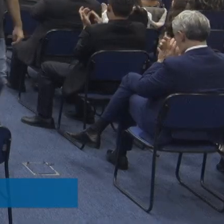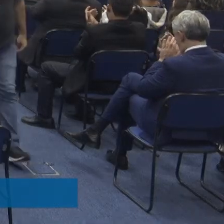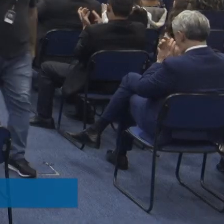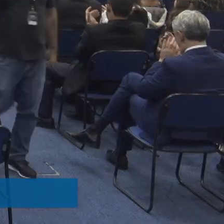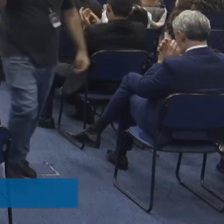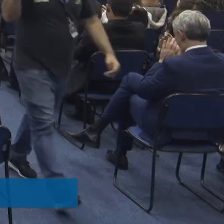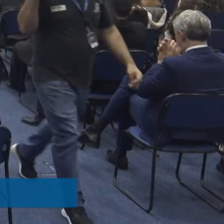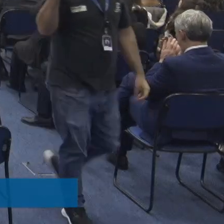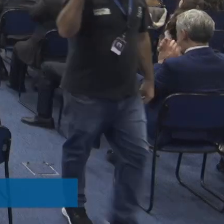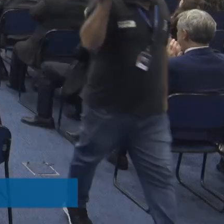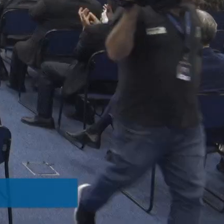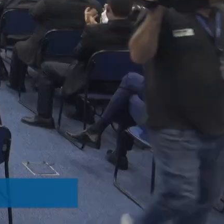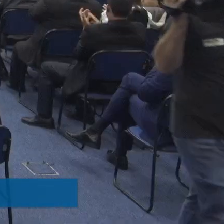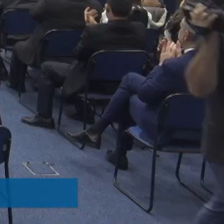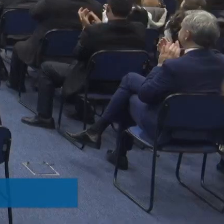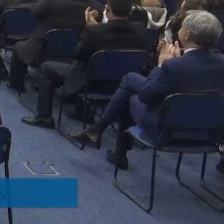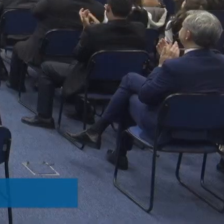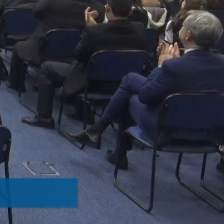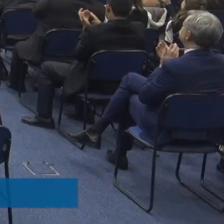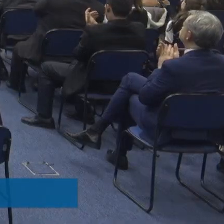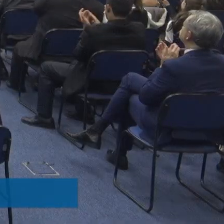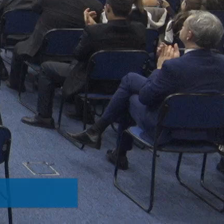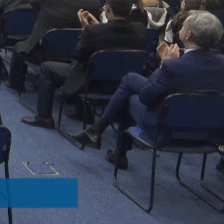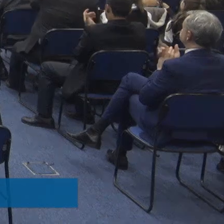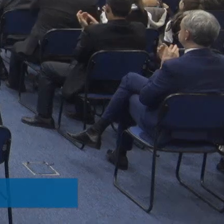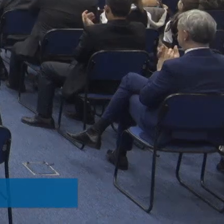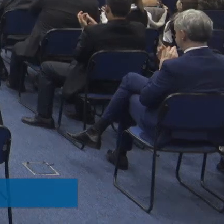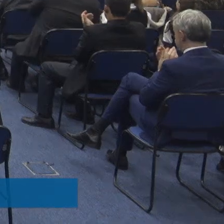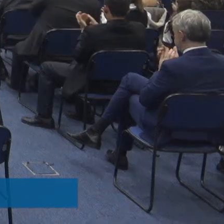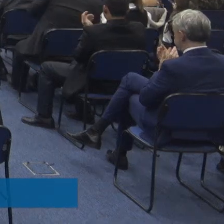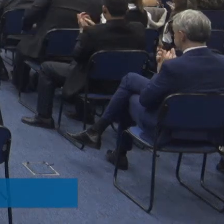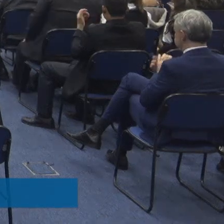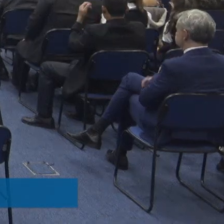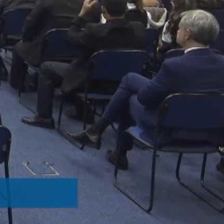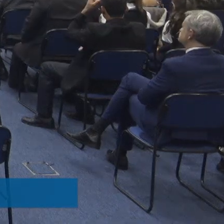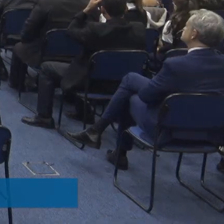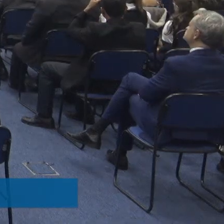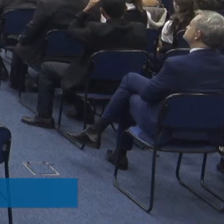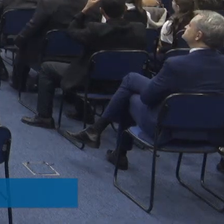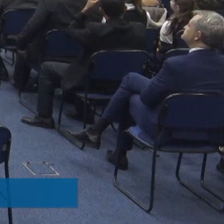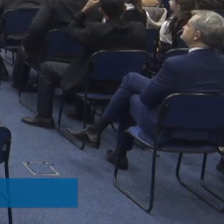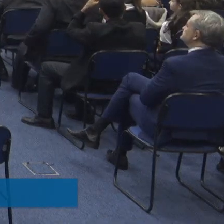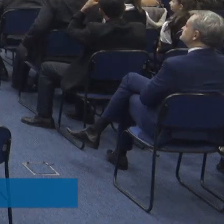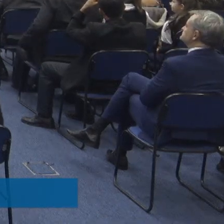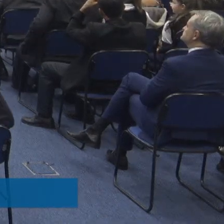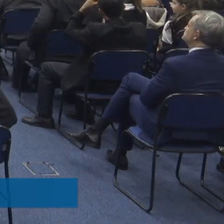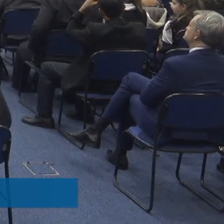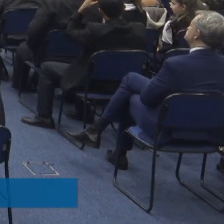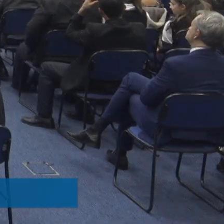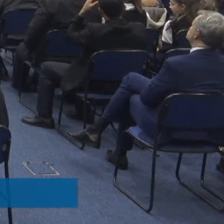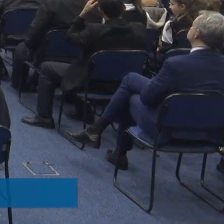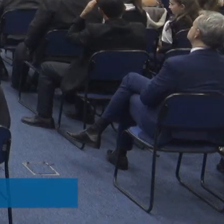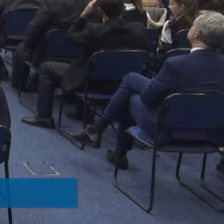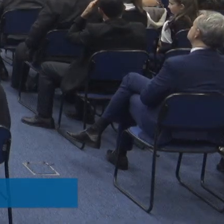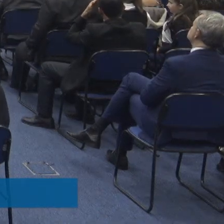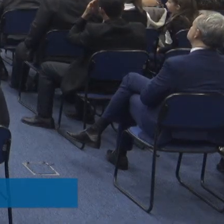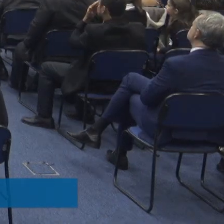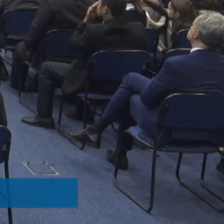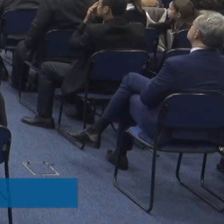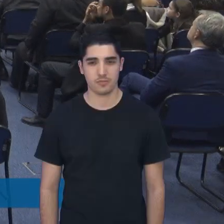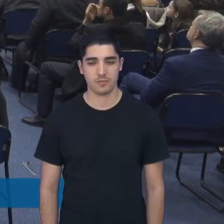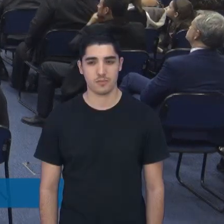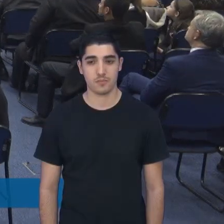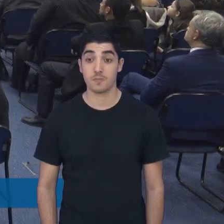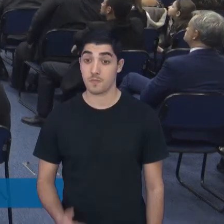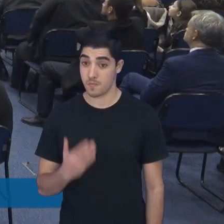operário, estudante, seu destino é prosperar.